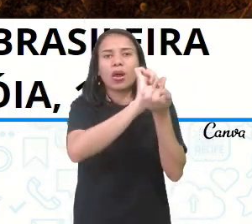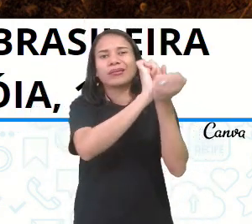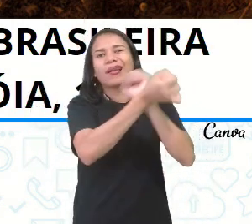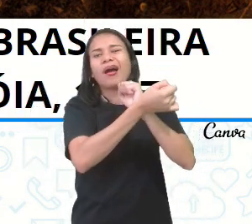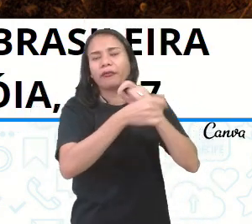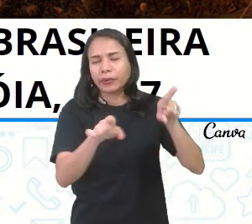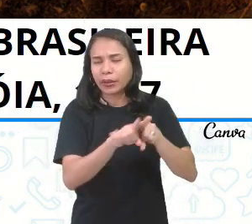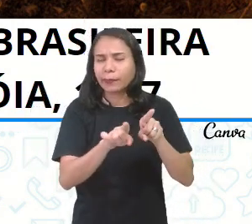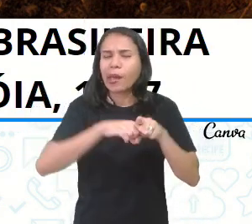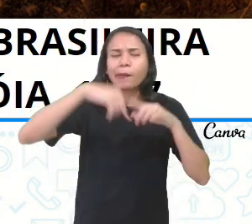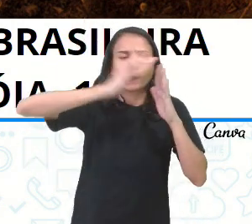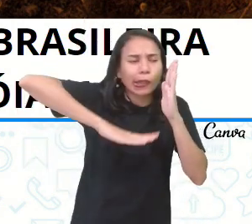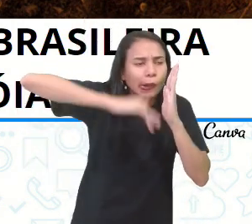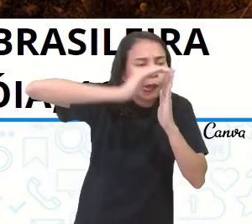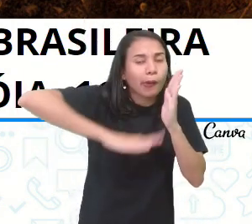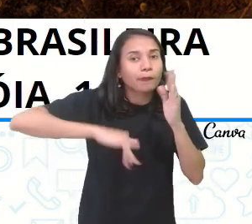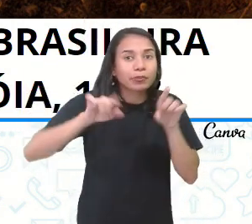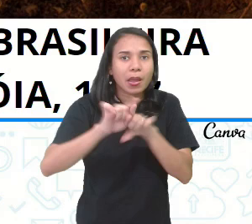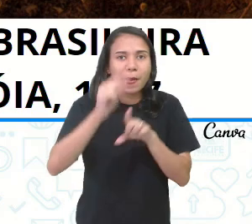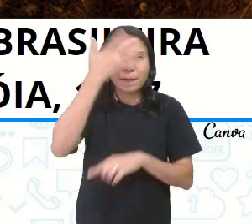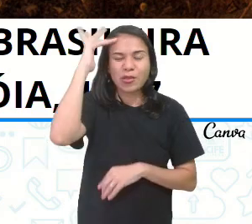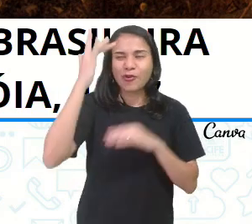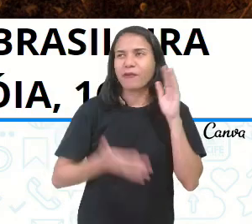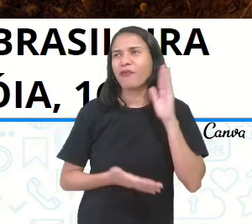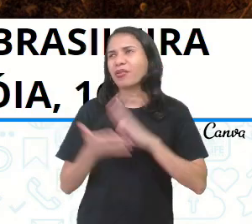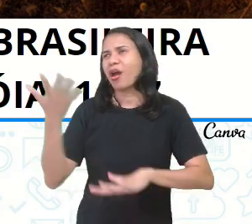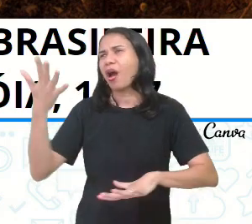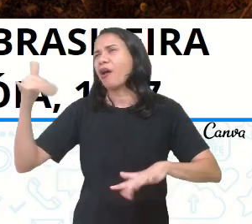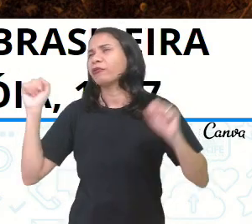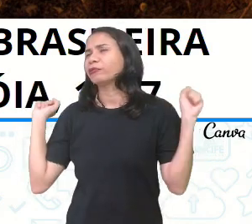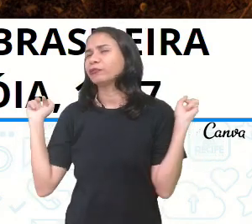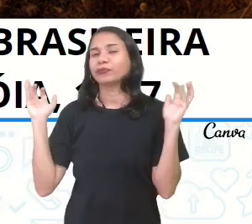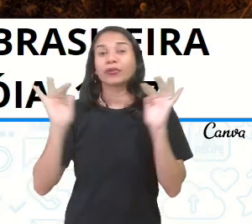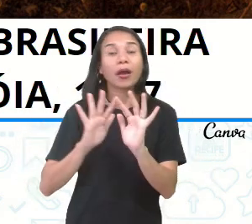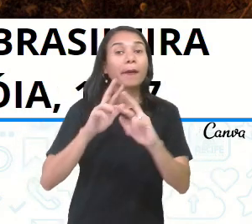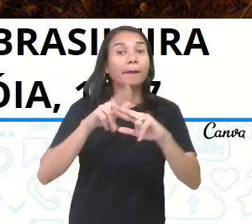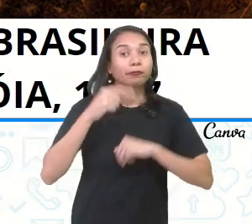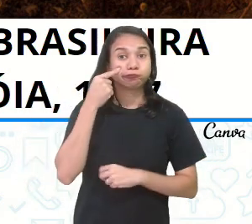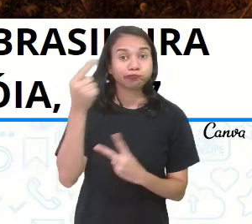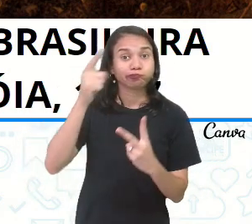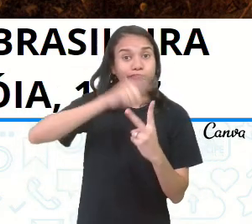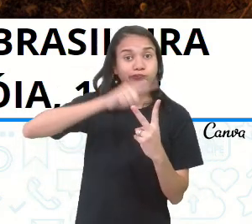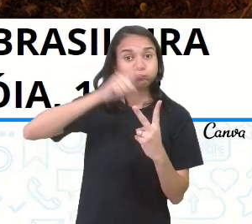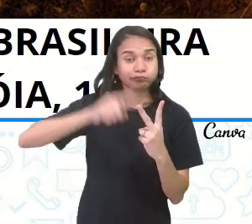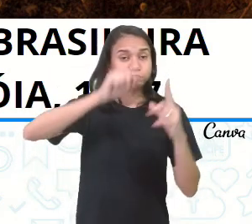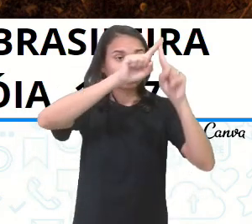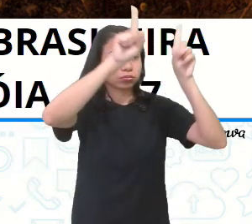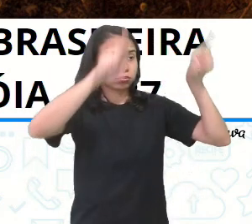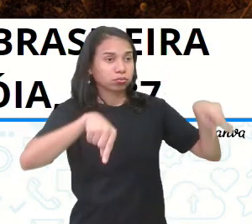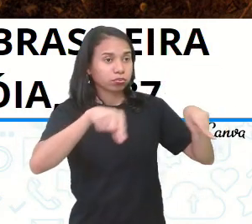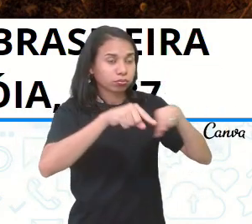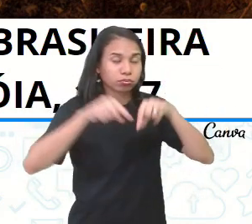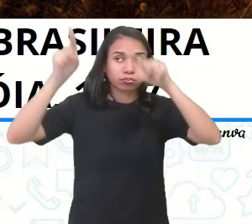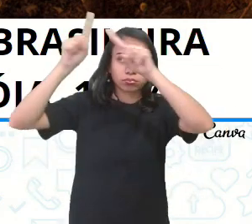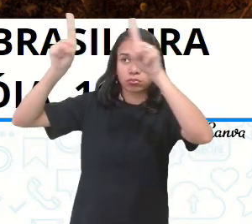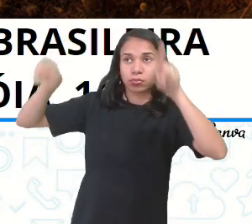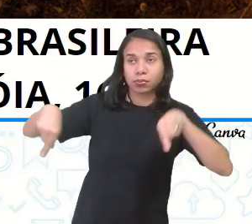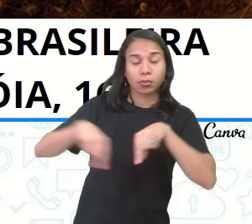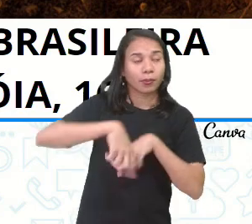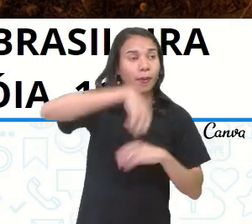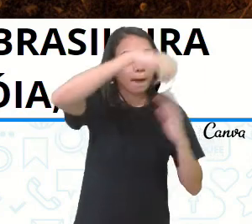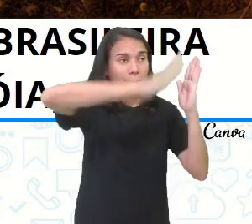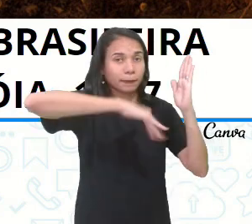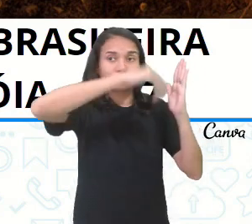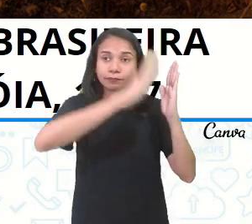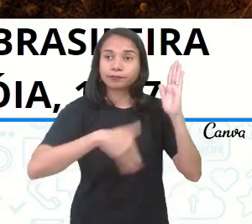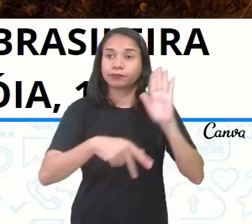escravizadas na época, colocou também viajantes, enfim. E aí temos dois exemplares das obras de arte dele. A